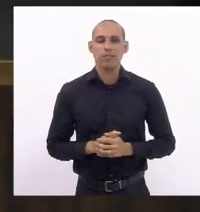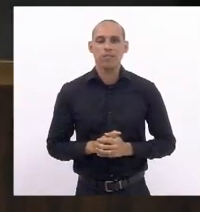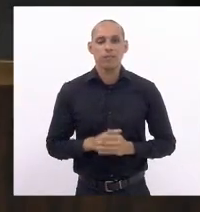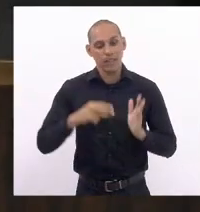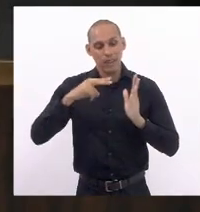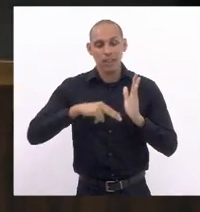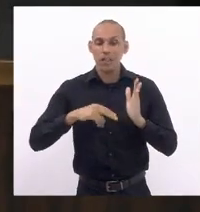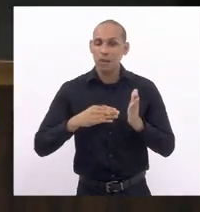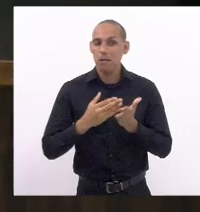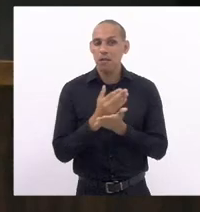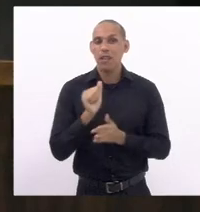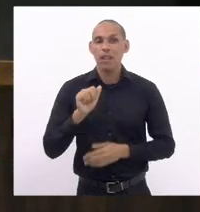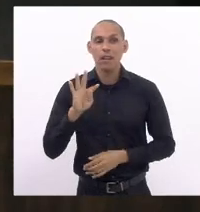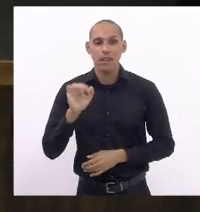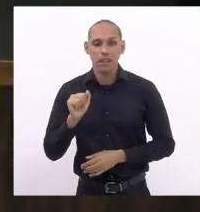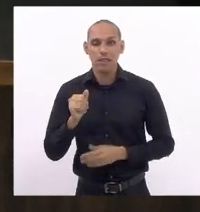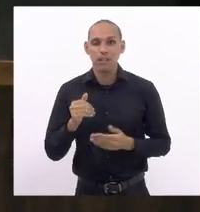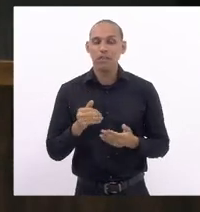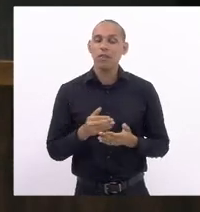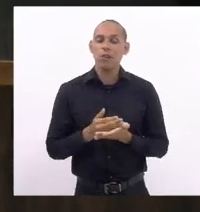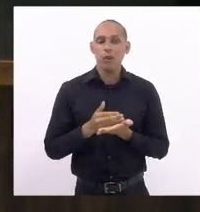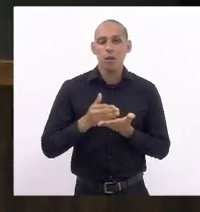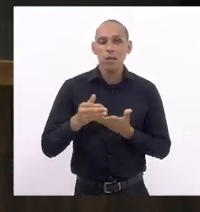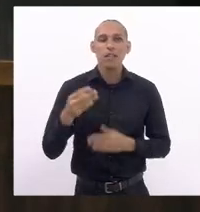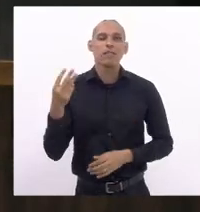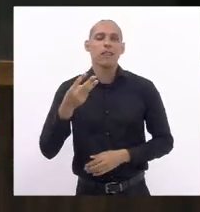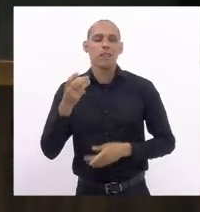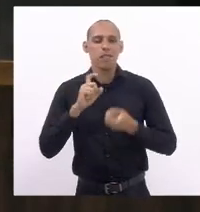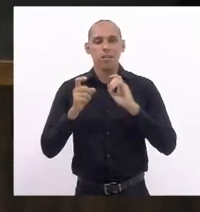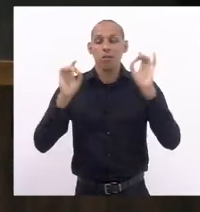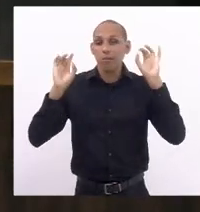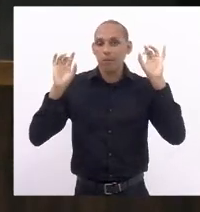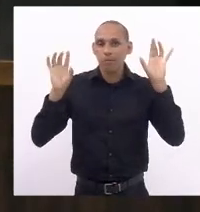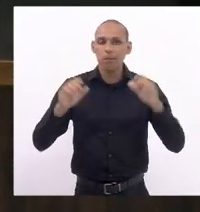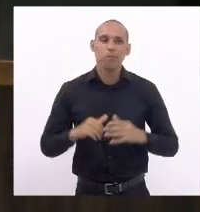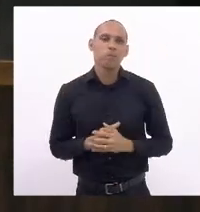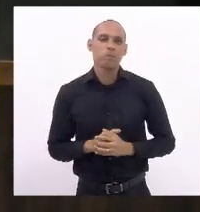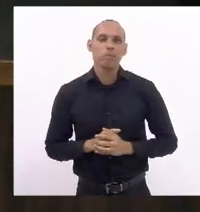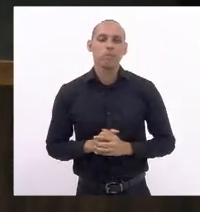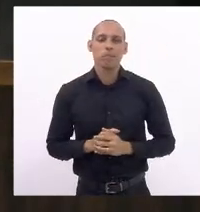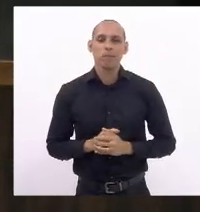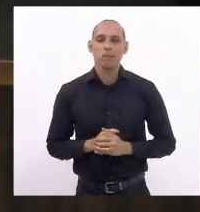Lida e aprovada a ata, passa-se a ordem da terceira sessão extraordinária.